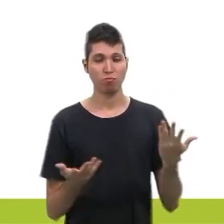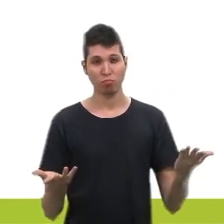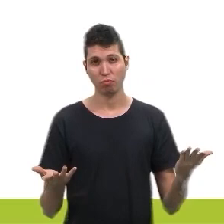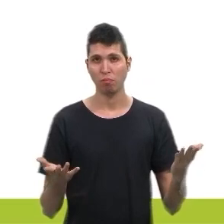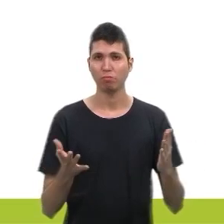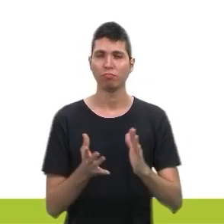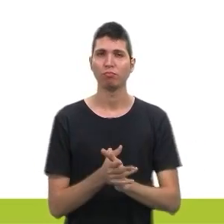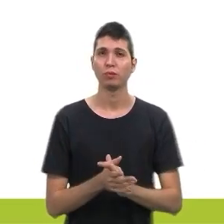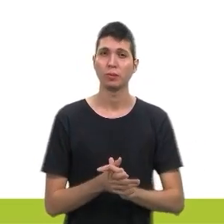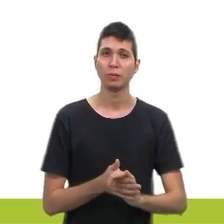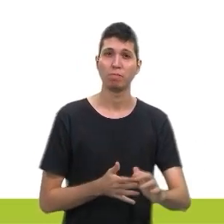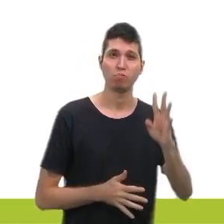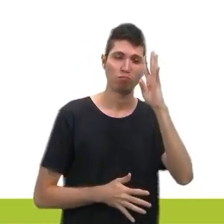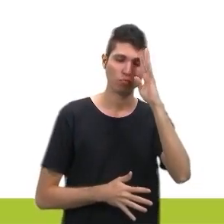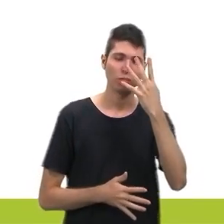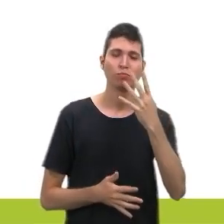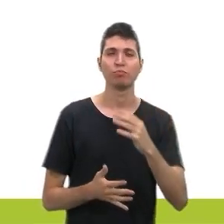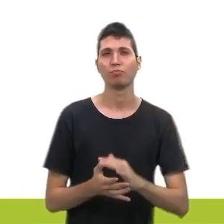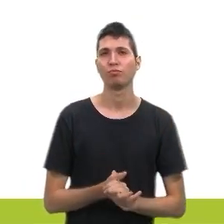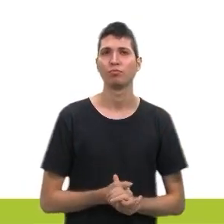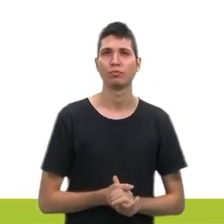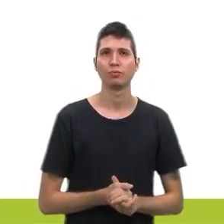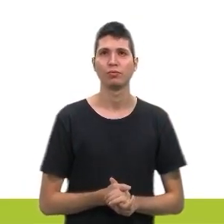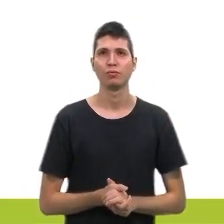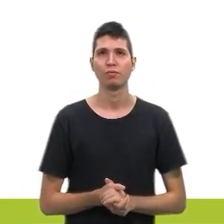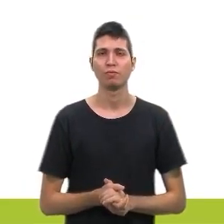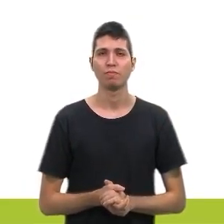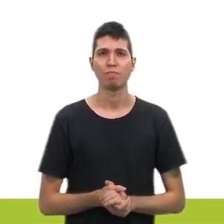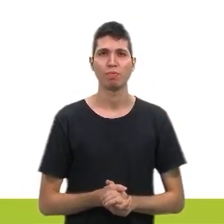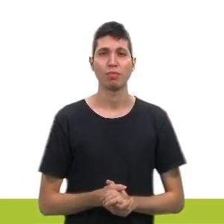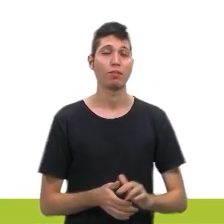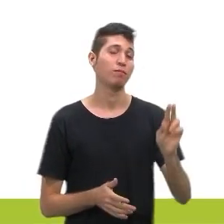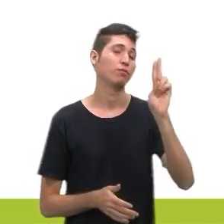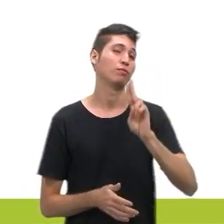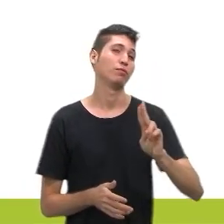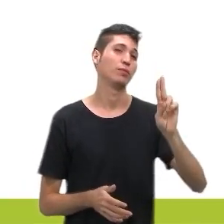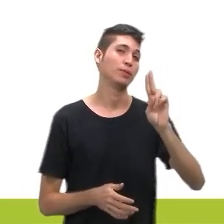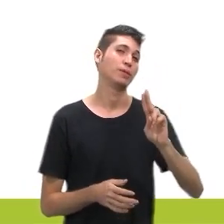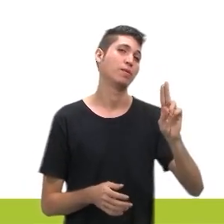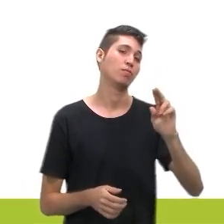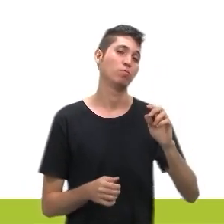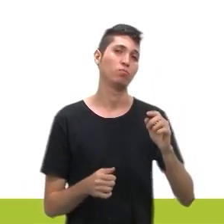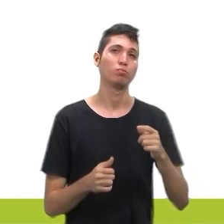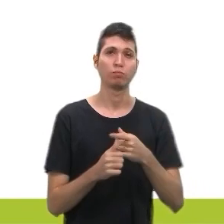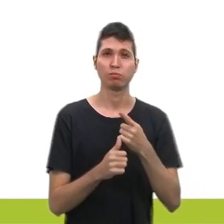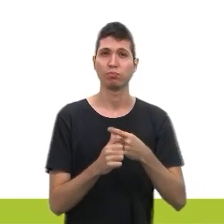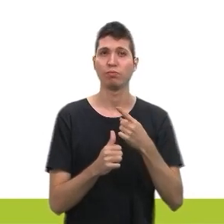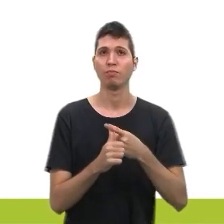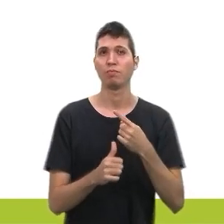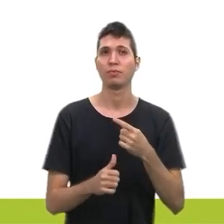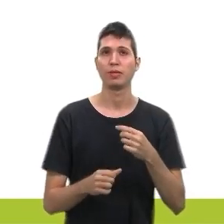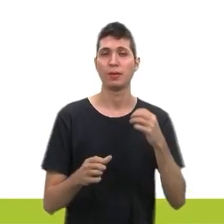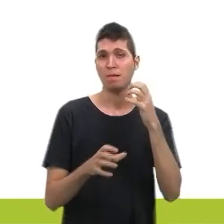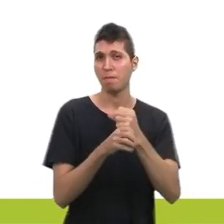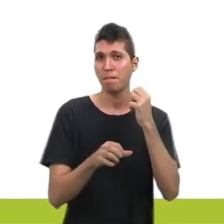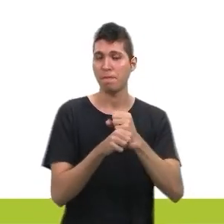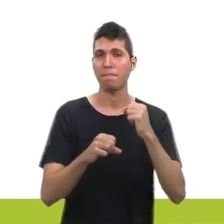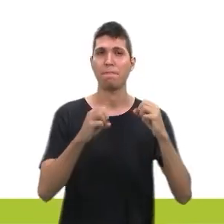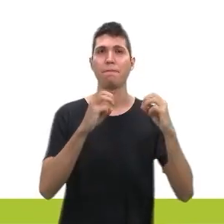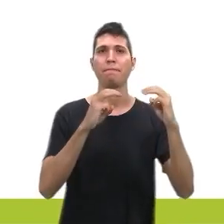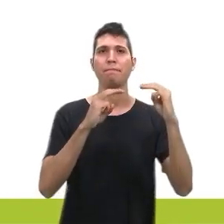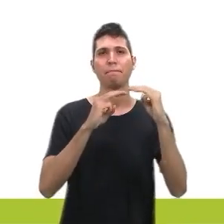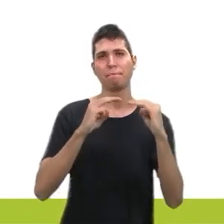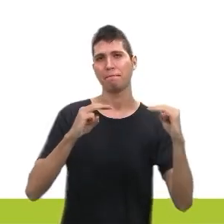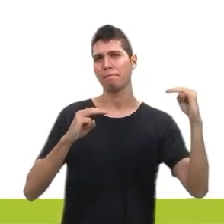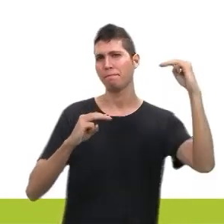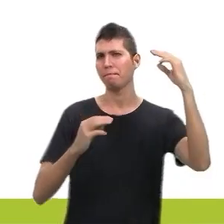problema. Vamos à resolução agora. Bem, primeiro a gente vai fazer o quê? A gente vai calcular a mediana, né? Que são todos os valores. Aí você olha aqui,